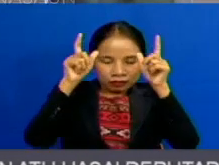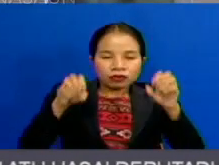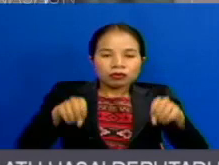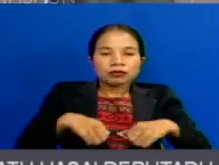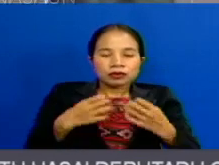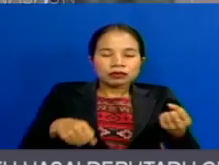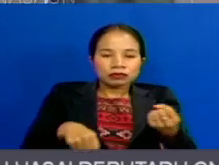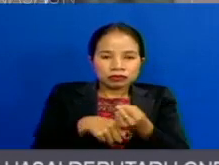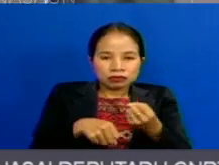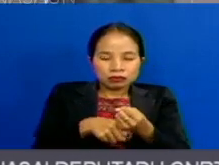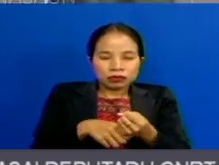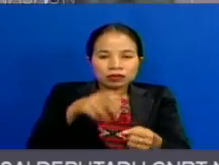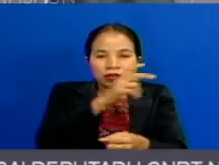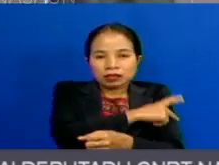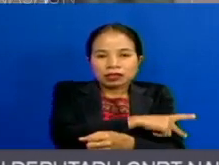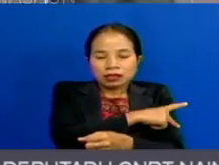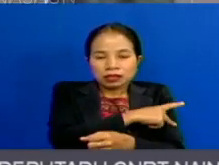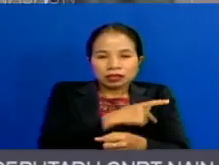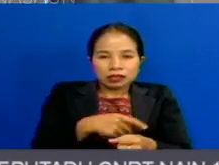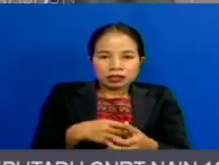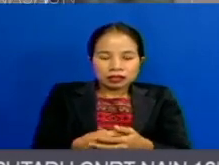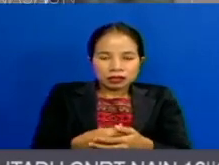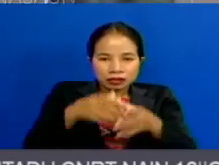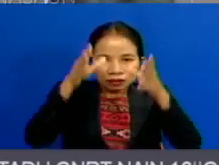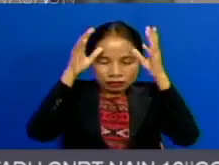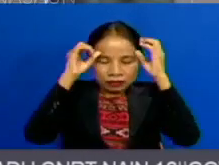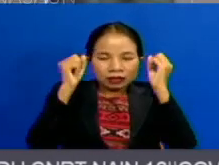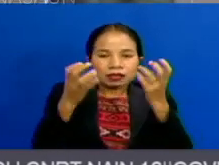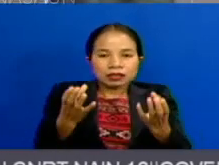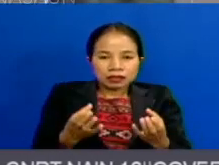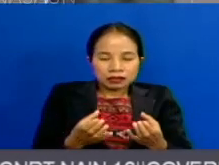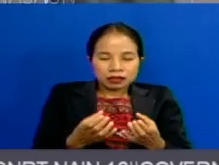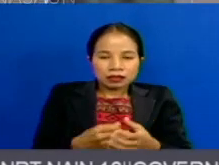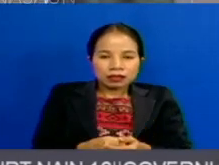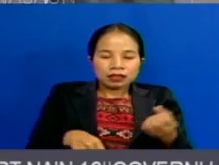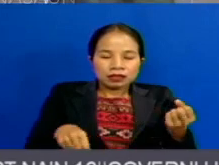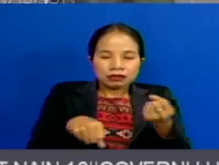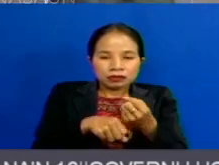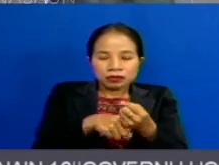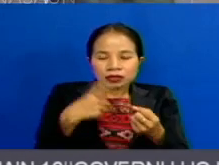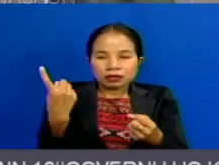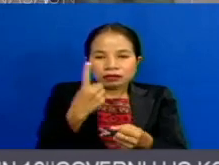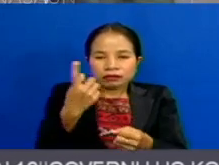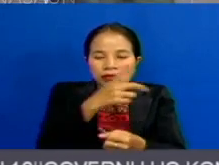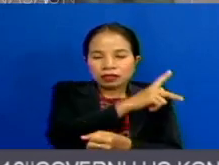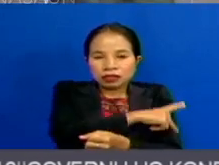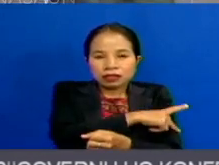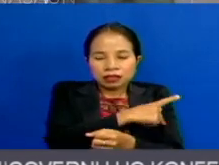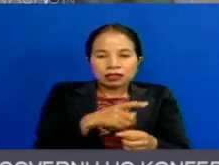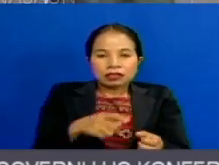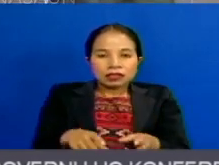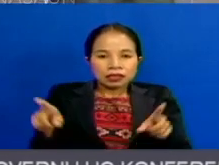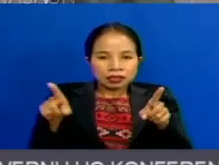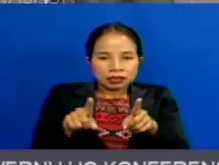klinik berikutnya. Kita naik presiden di komitmen tu para tu beli support anak fatin klinik ya, nesan naik presiden tu